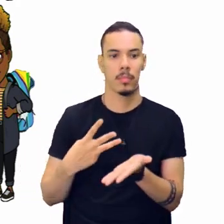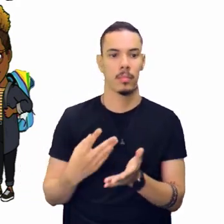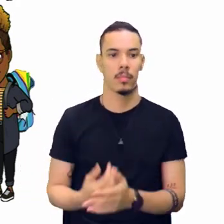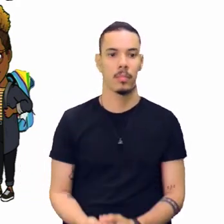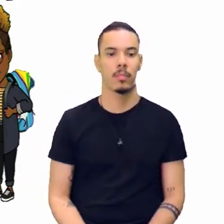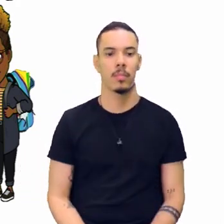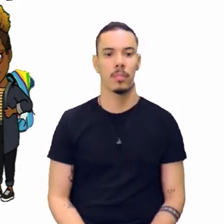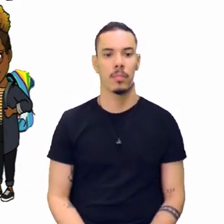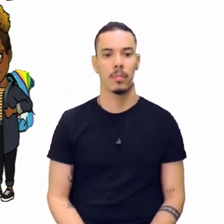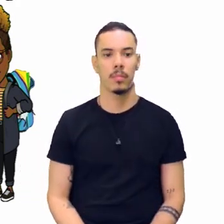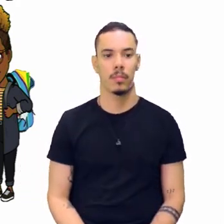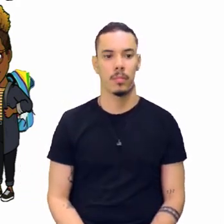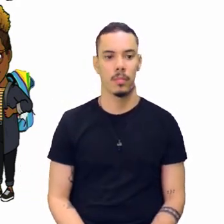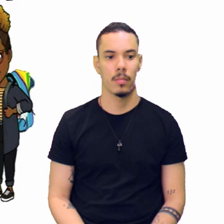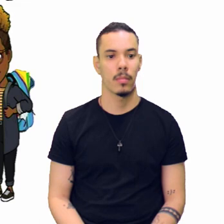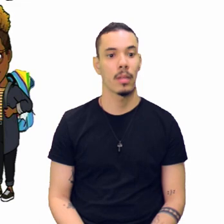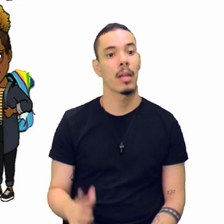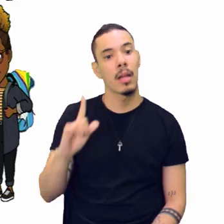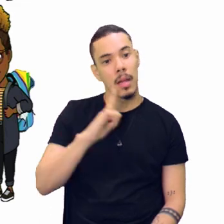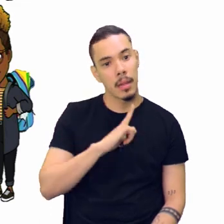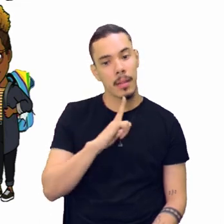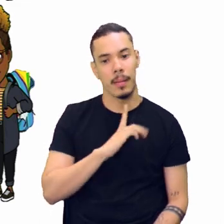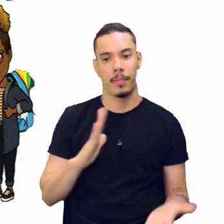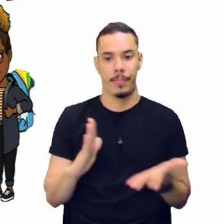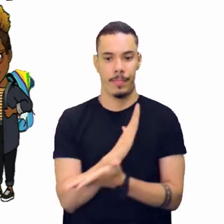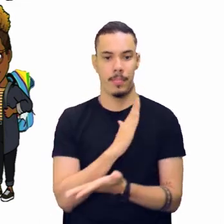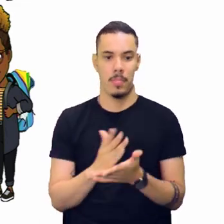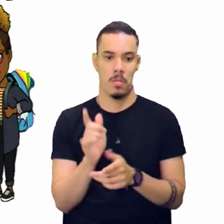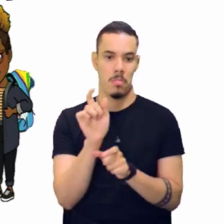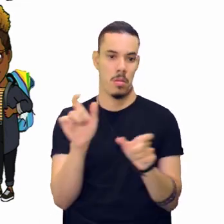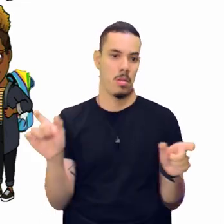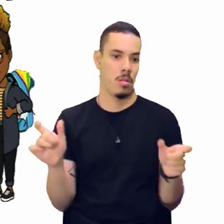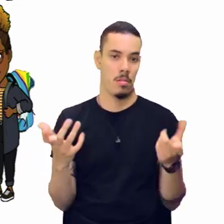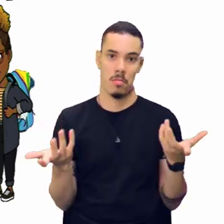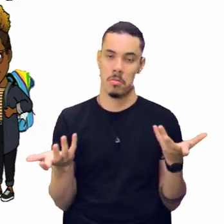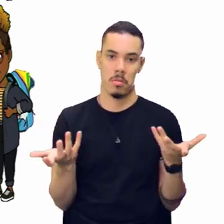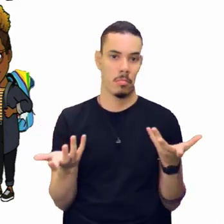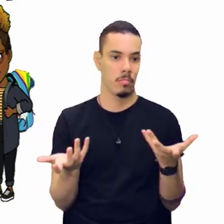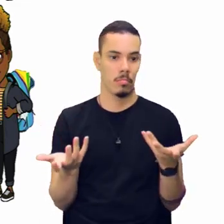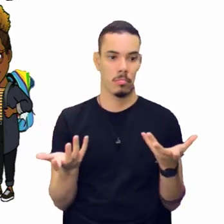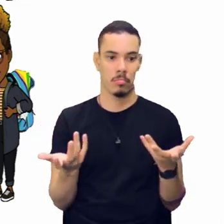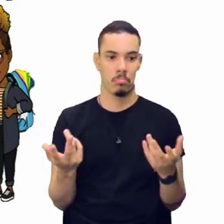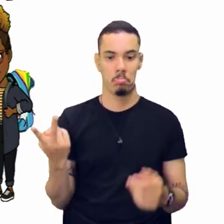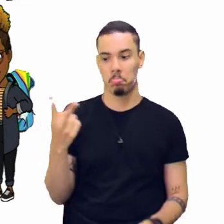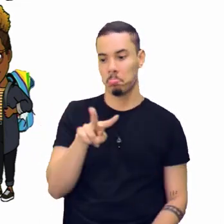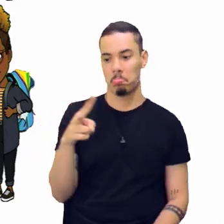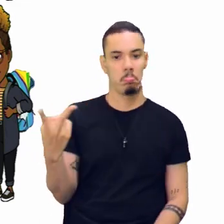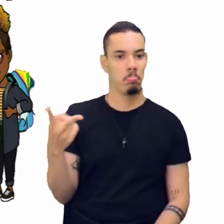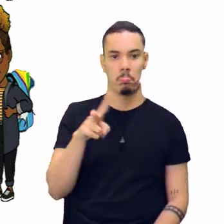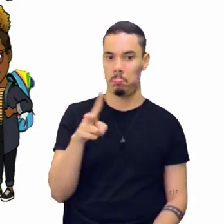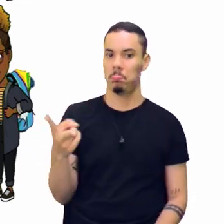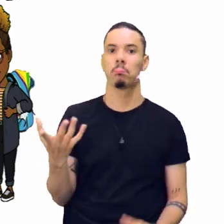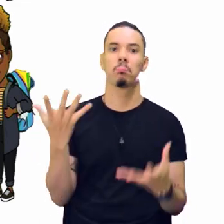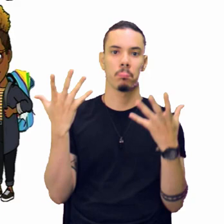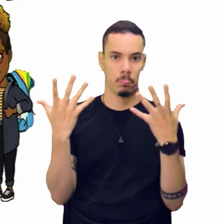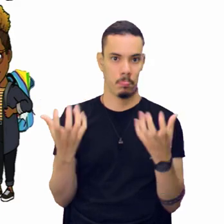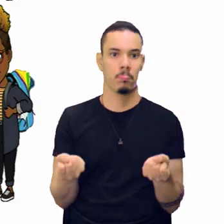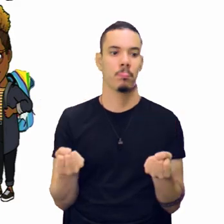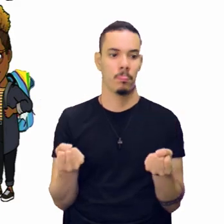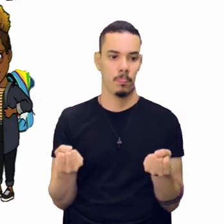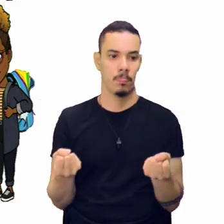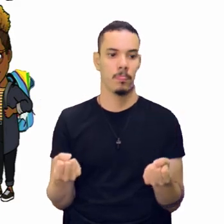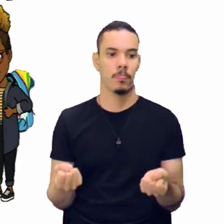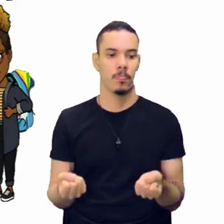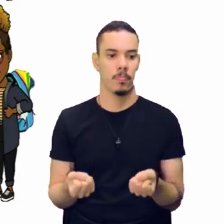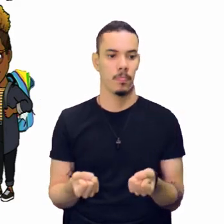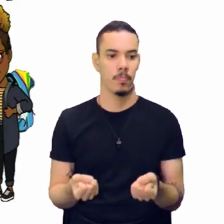falar inteirinho. Aí tem palavras que a dupla prosódia. No caso, eu